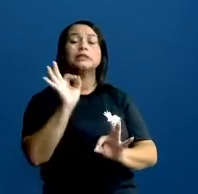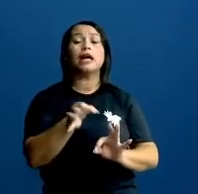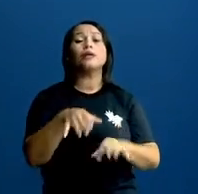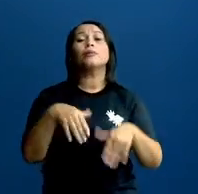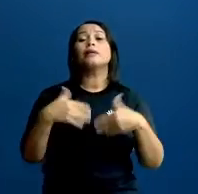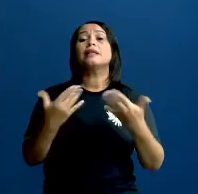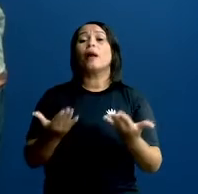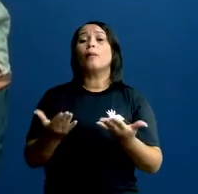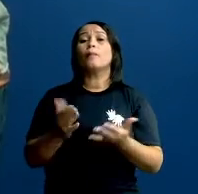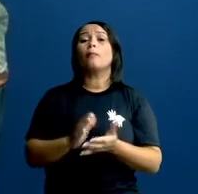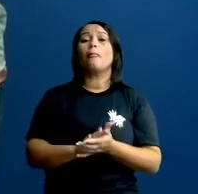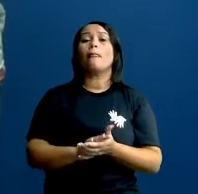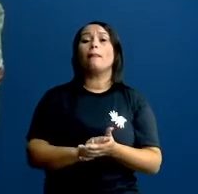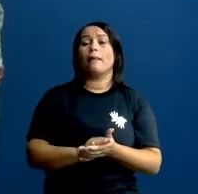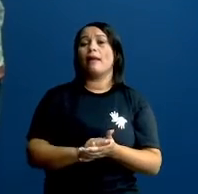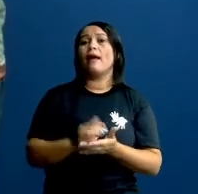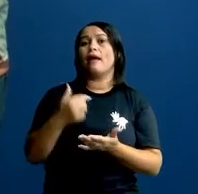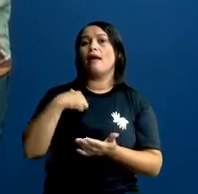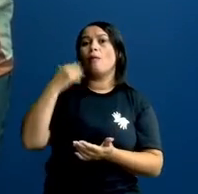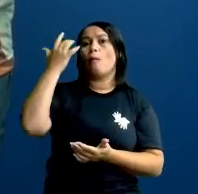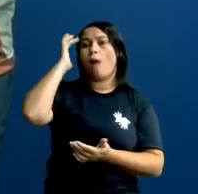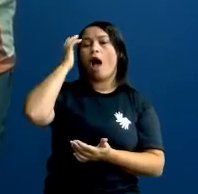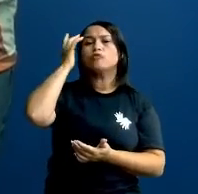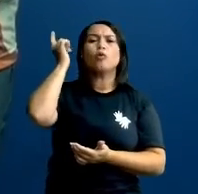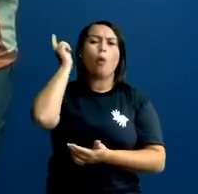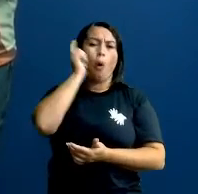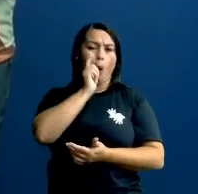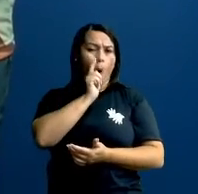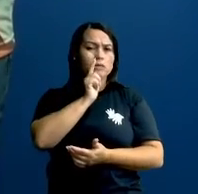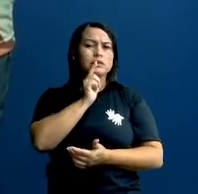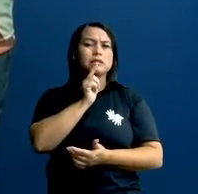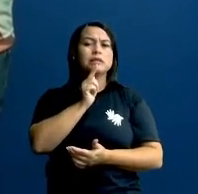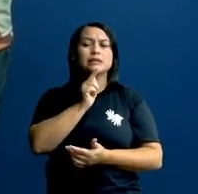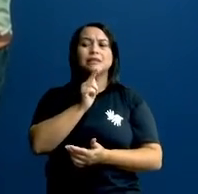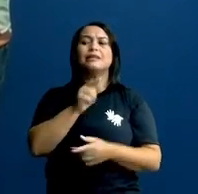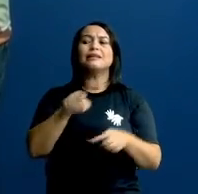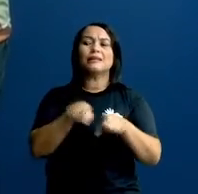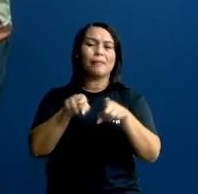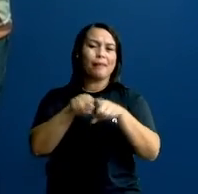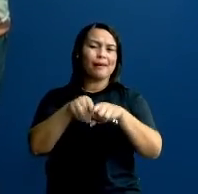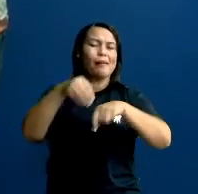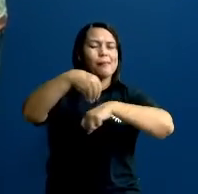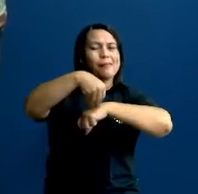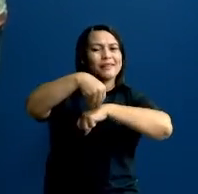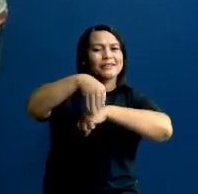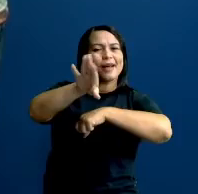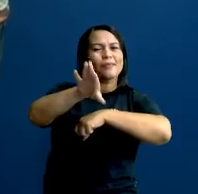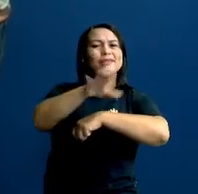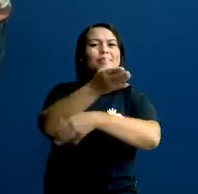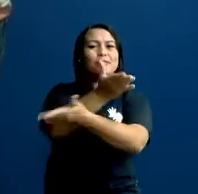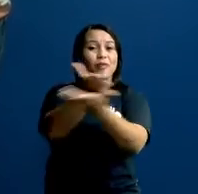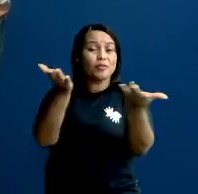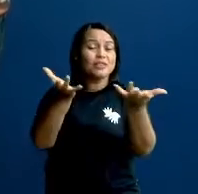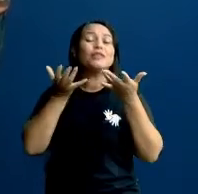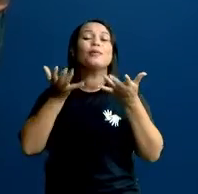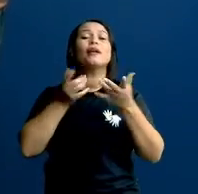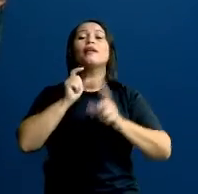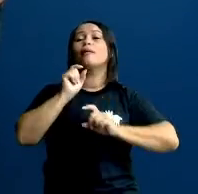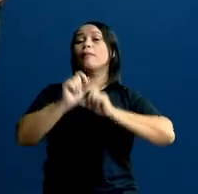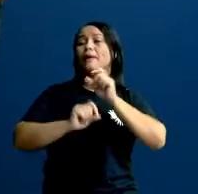E aí, né? Eu acho que eu consegui deixar aí a mensagem para vocês. E eu